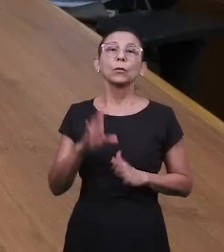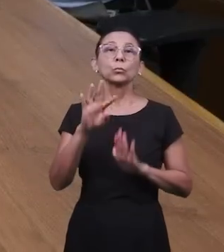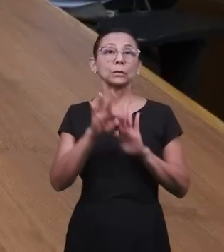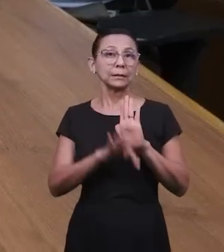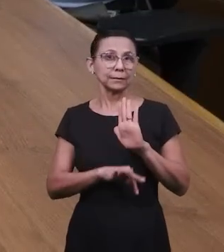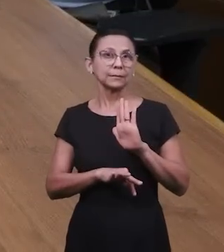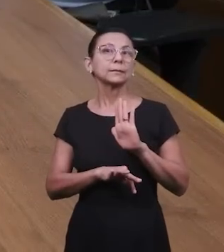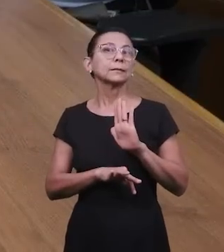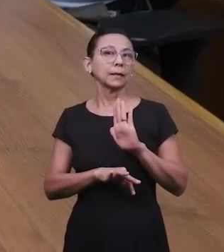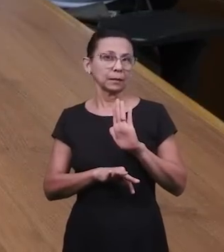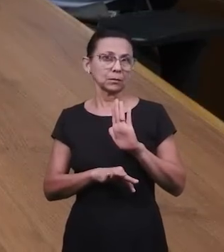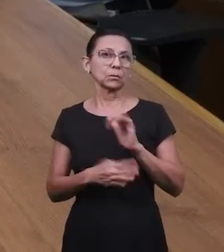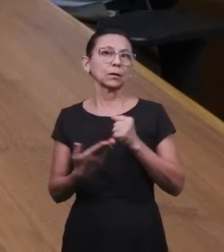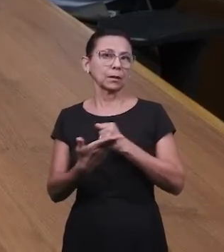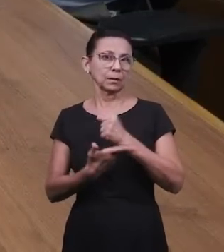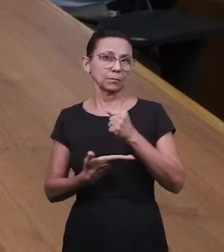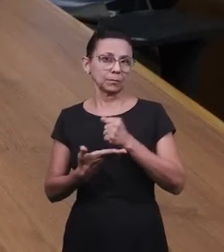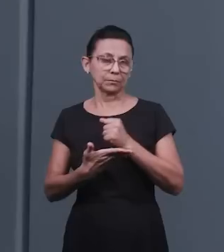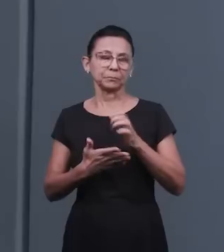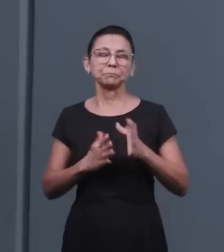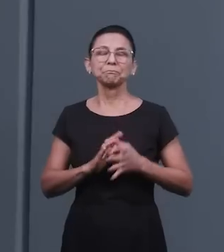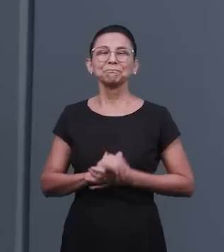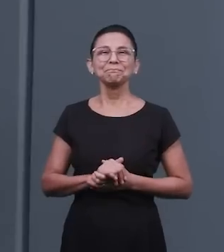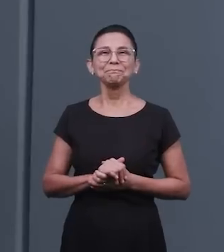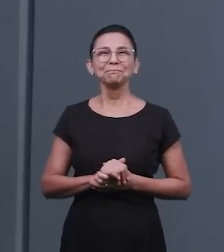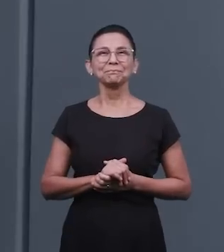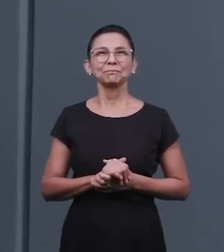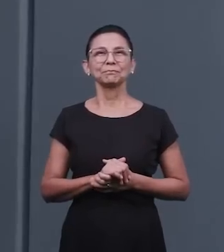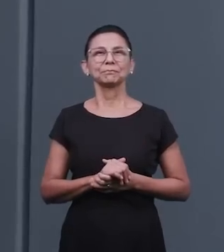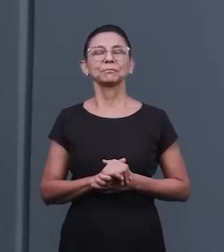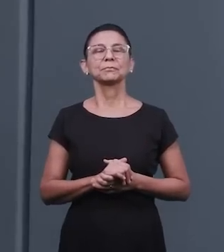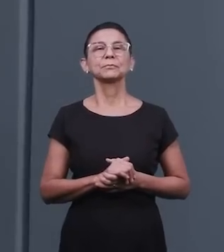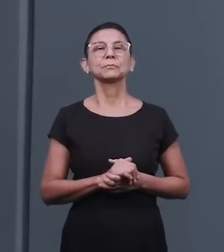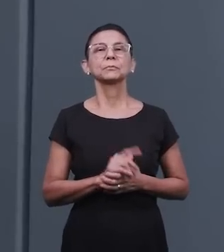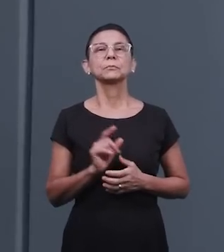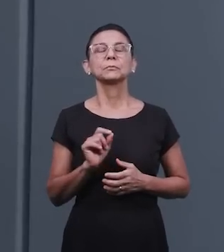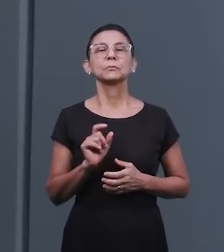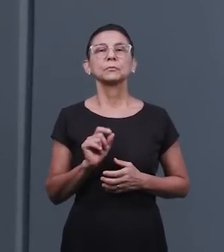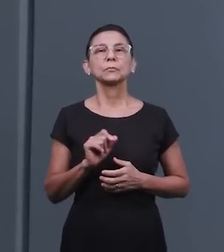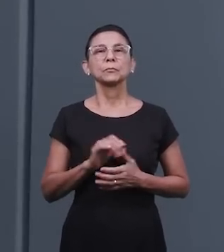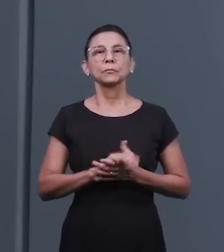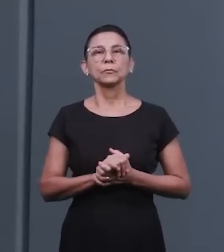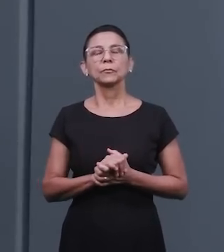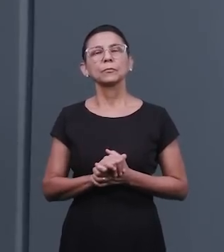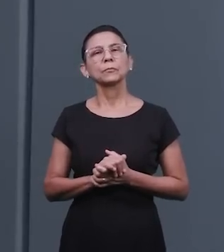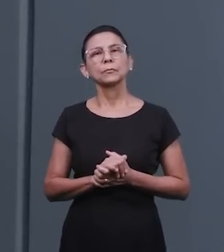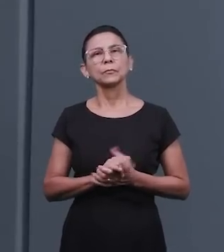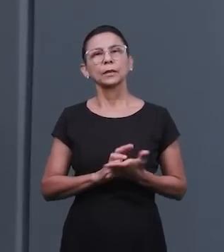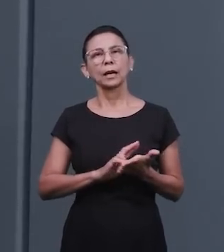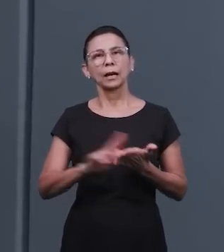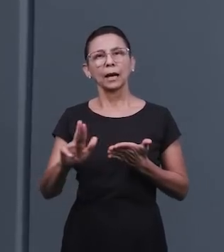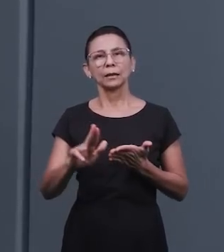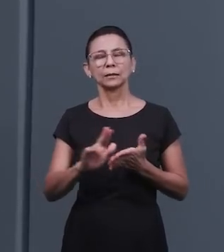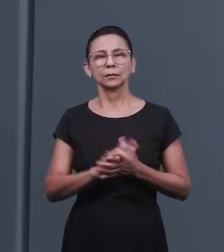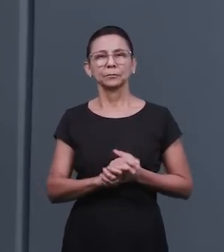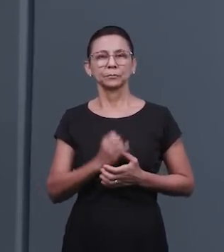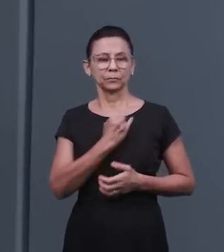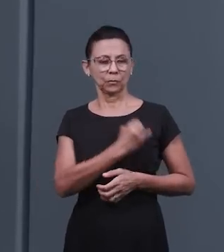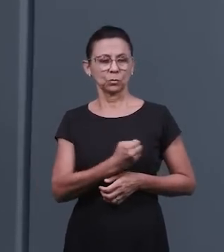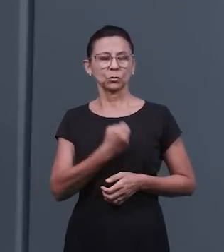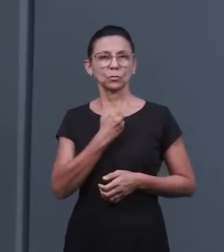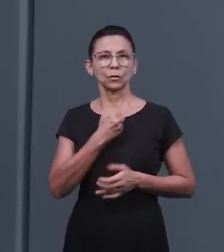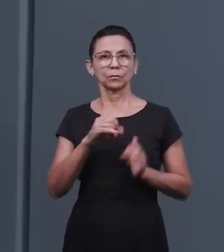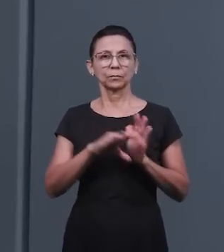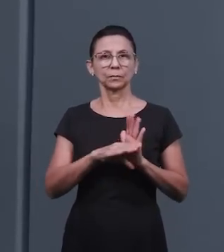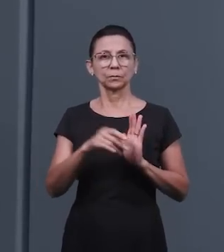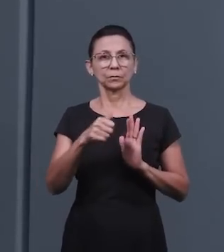com um texto da palavra, que vai ser o texto básico para esta edição. E eu vou ler esse texto agora, que se encontra na primeira epístola do apóstolo João,